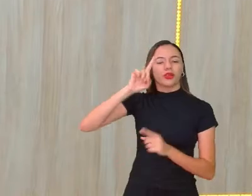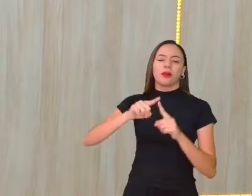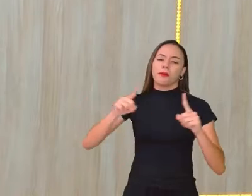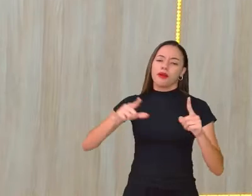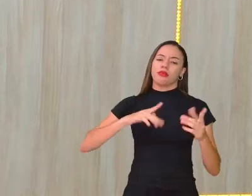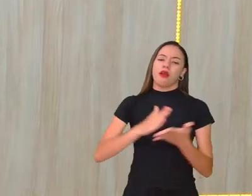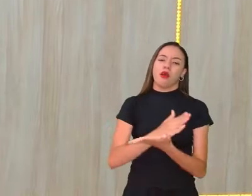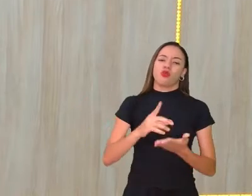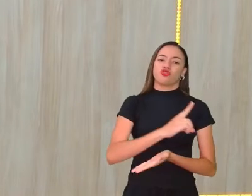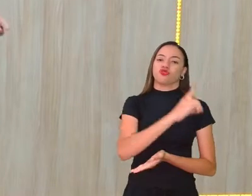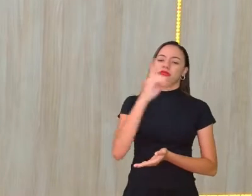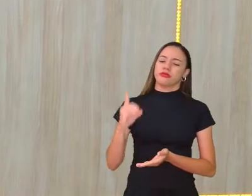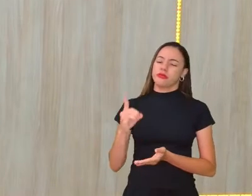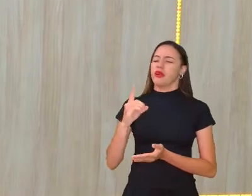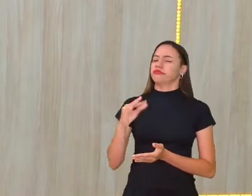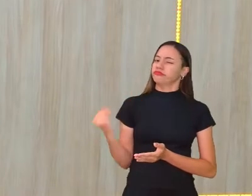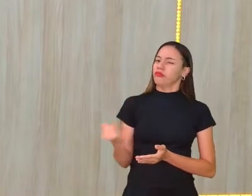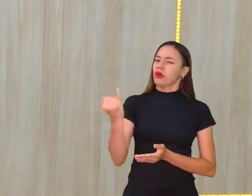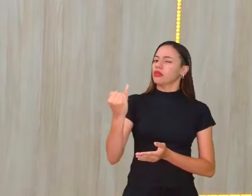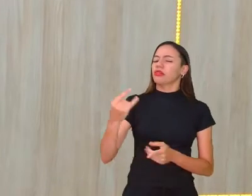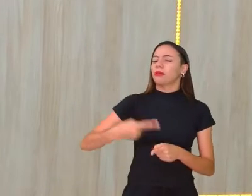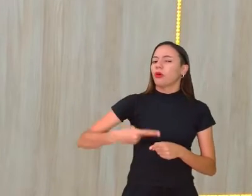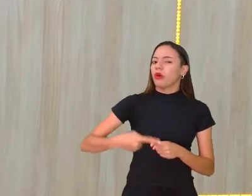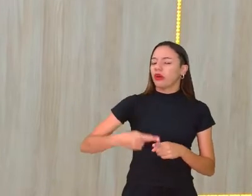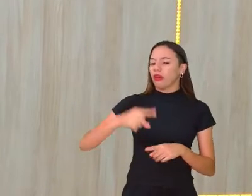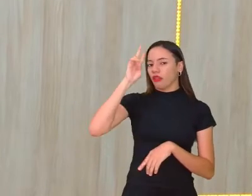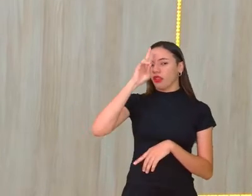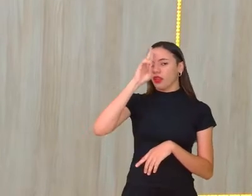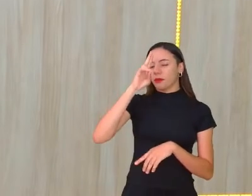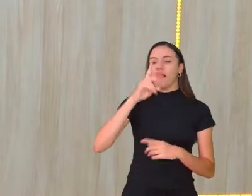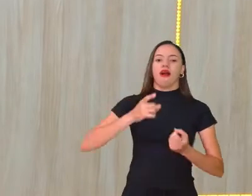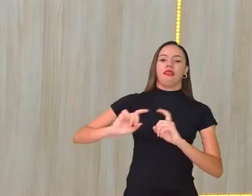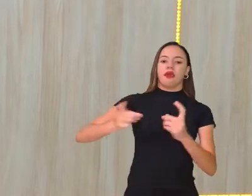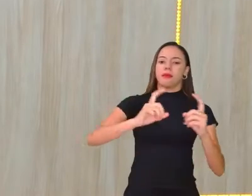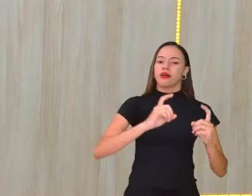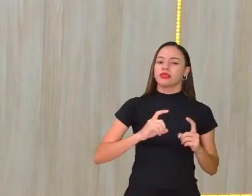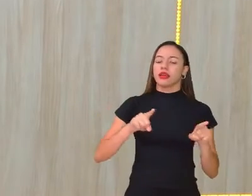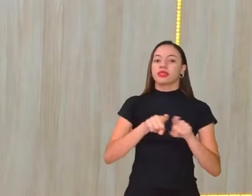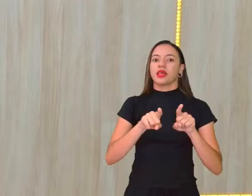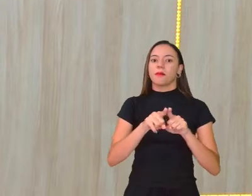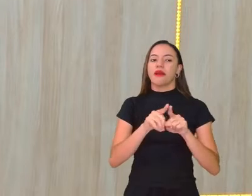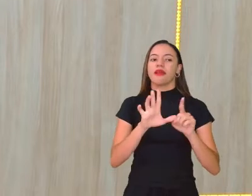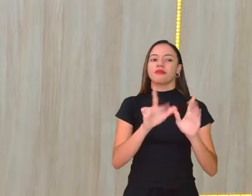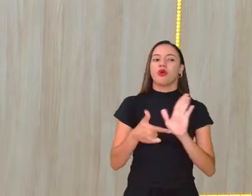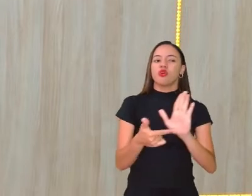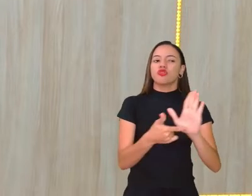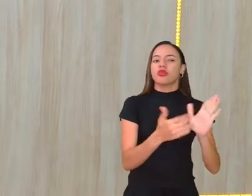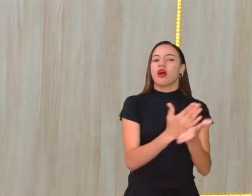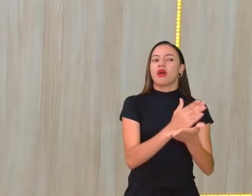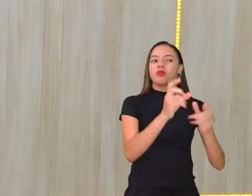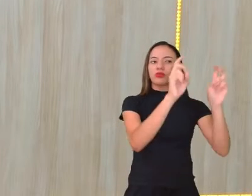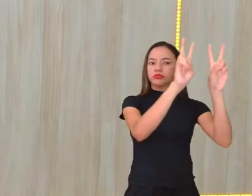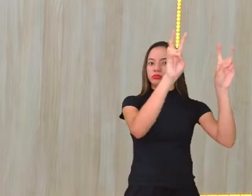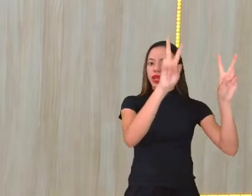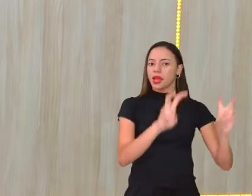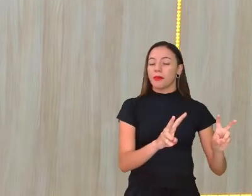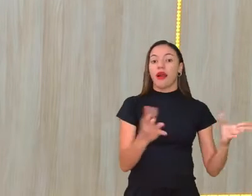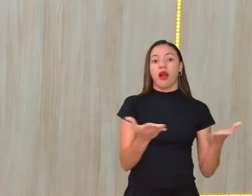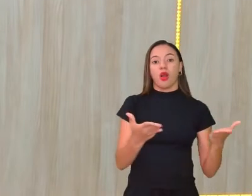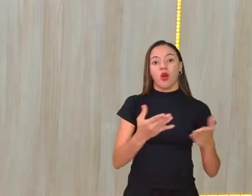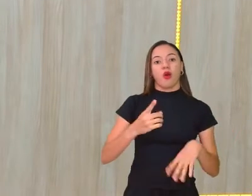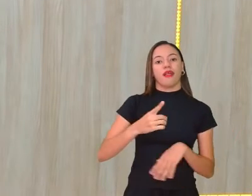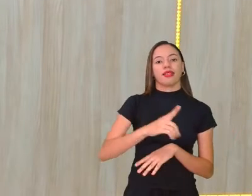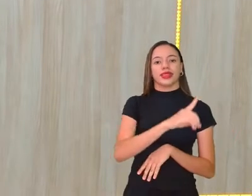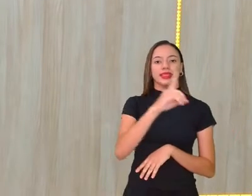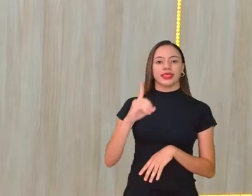que são importantes, justamente para a gente poder relembrar, poder debater, poder trazer esses temas. E agora, dia 1º de dezembro, é